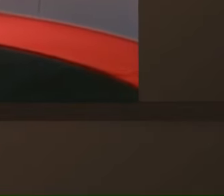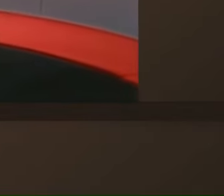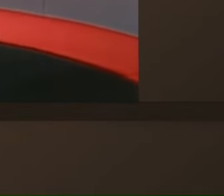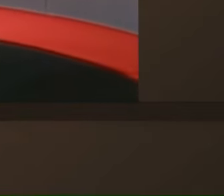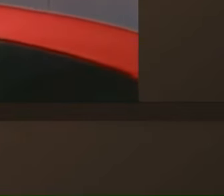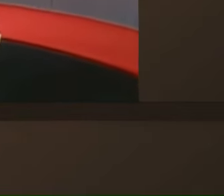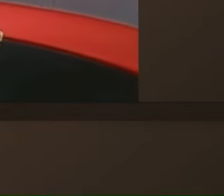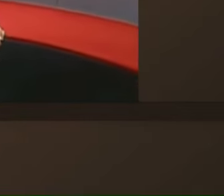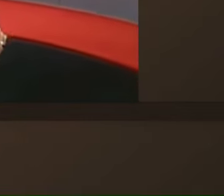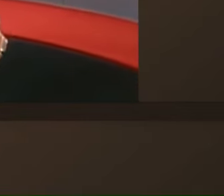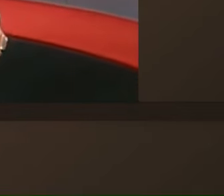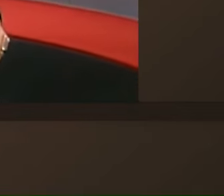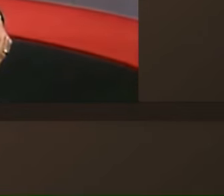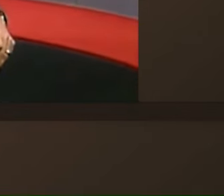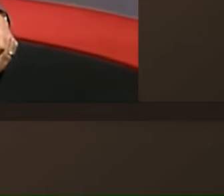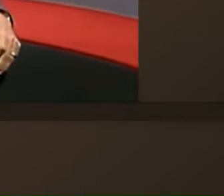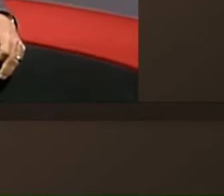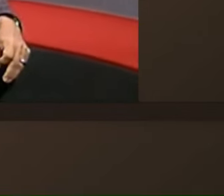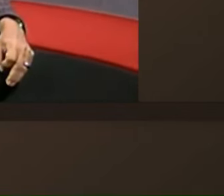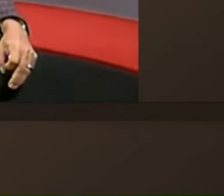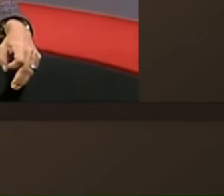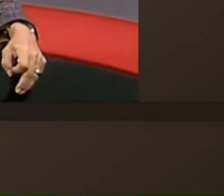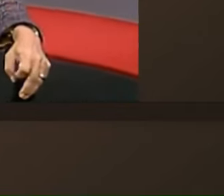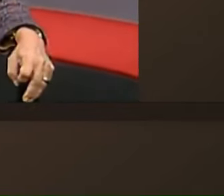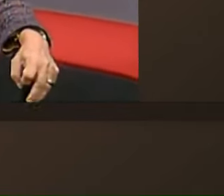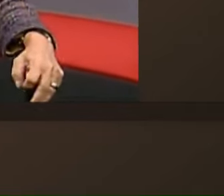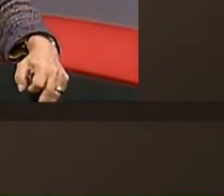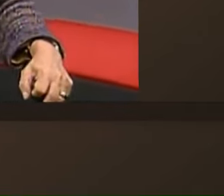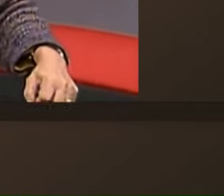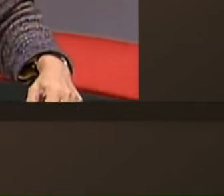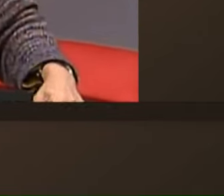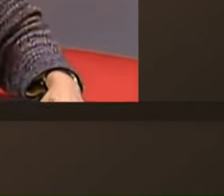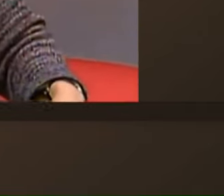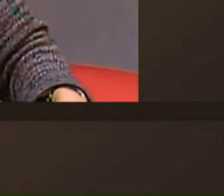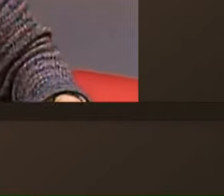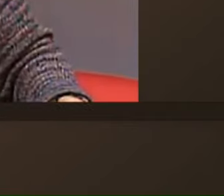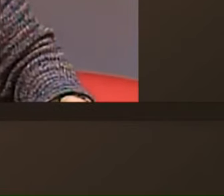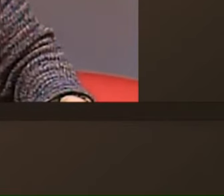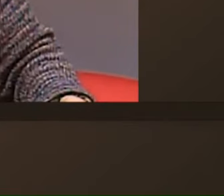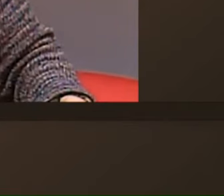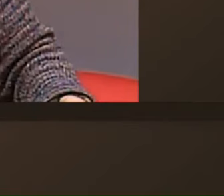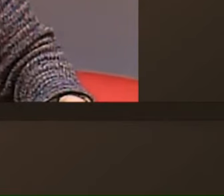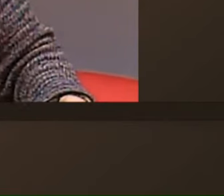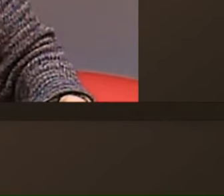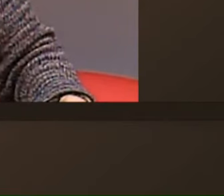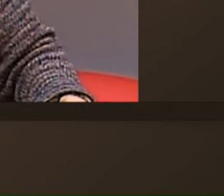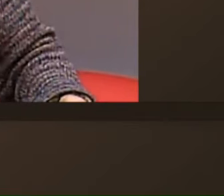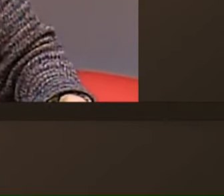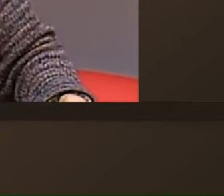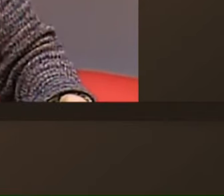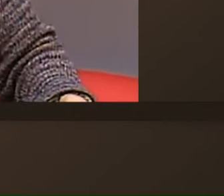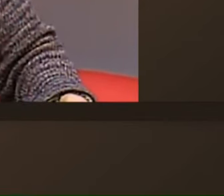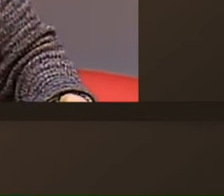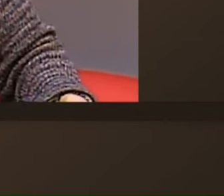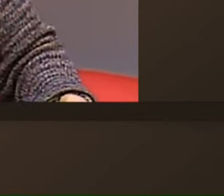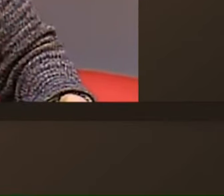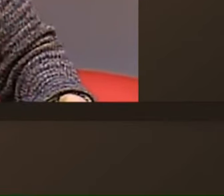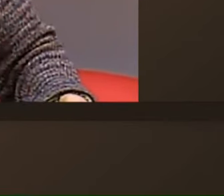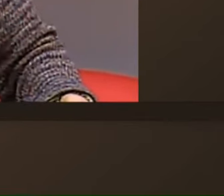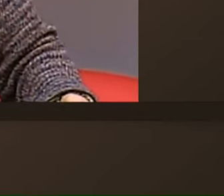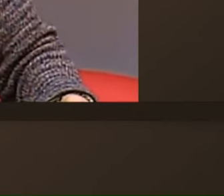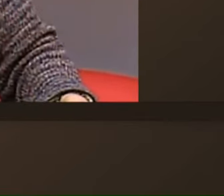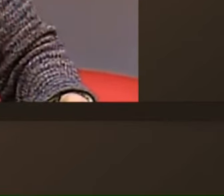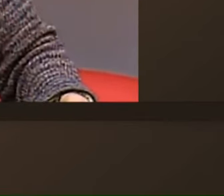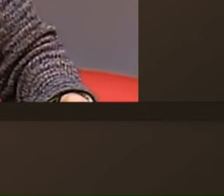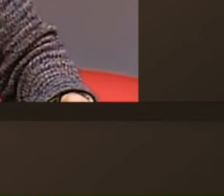não vai legal. E aí, Matinas, a imprensa tem uma responsabilidade central. Não pode desinformar.